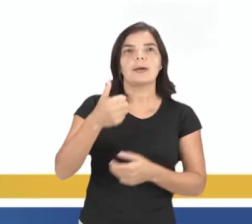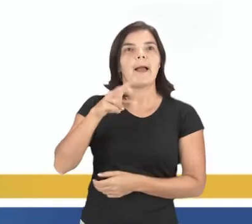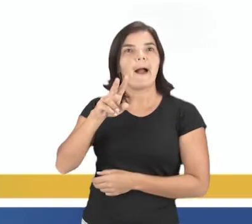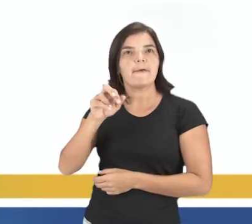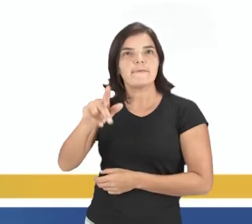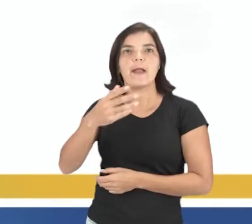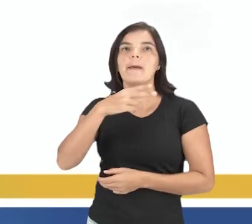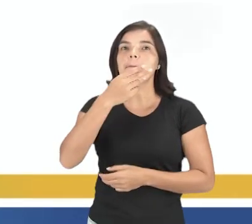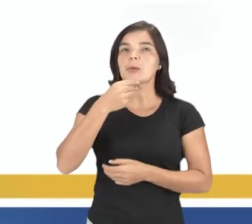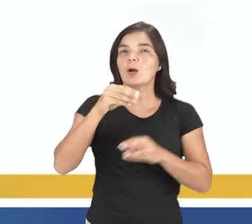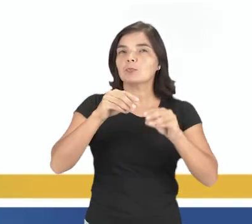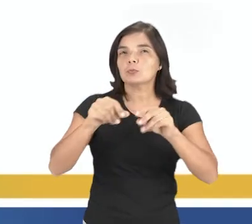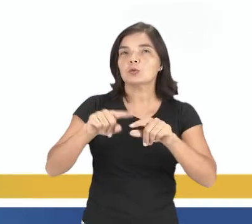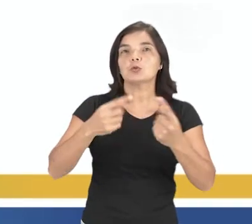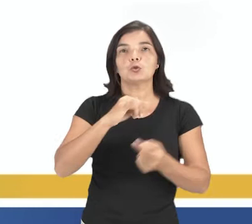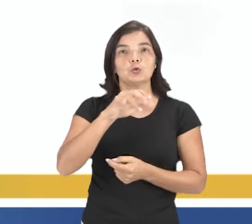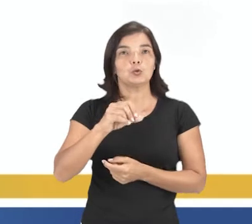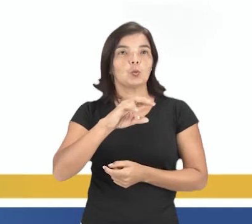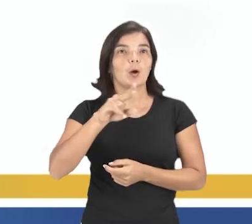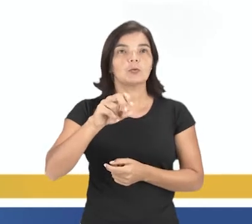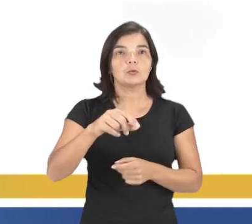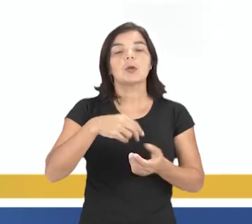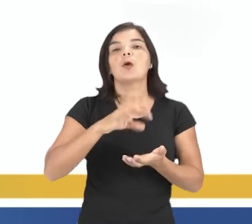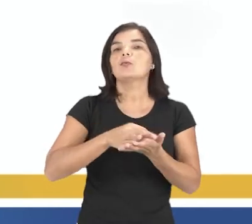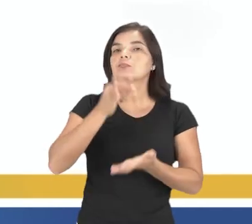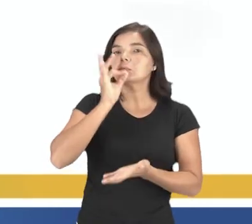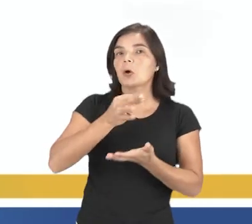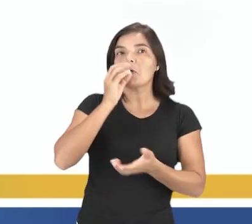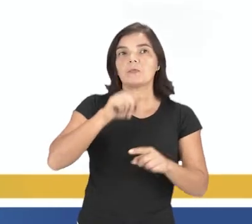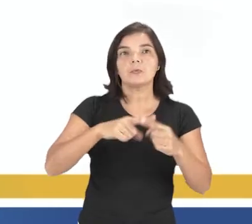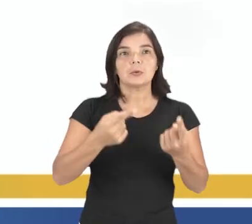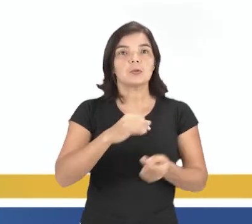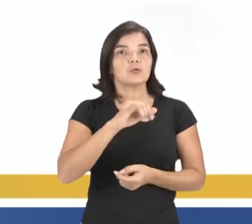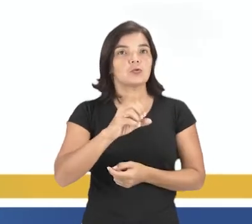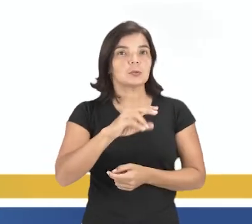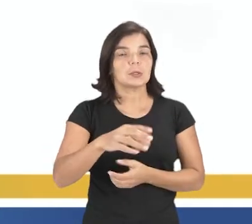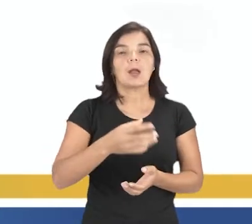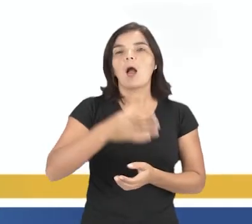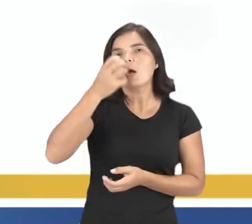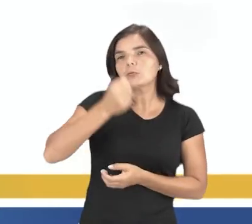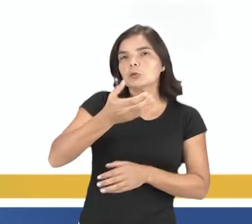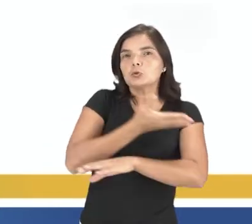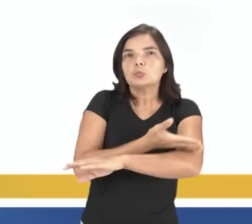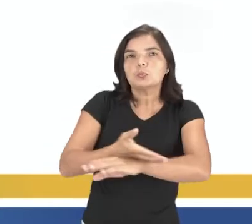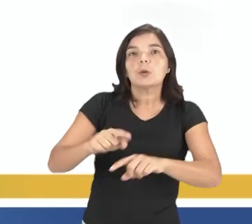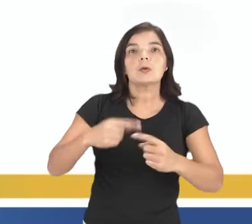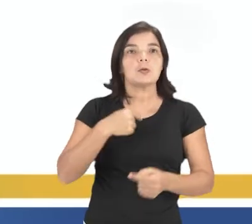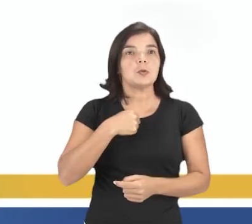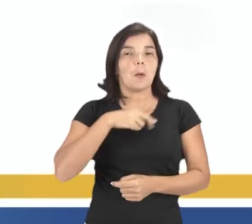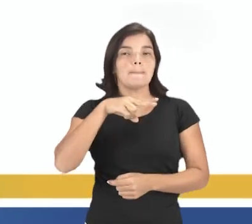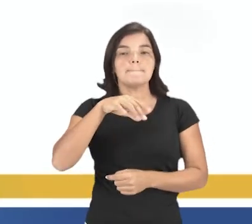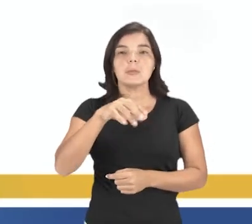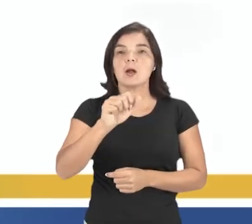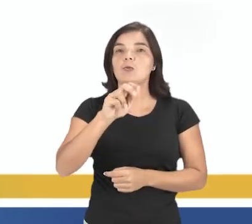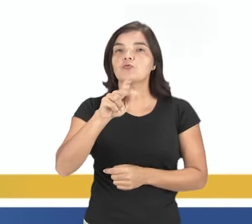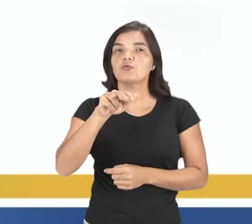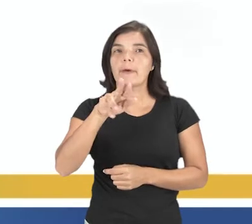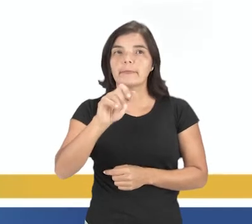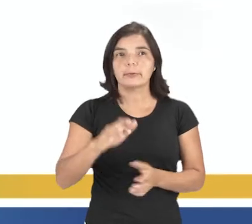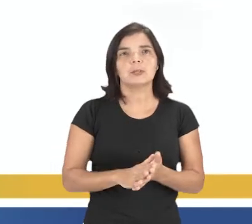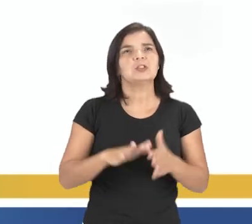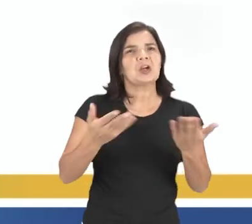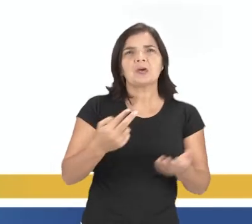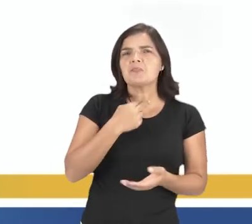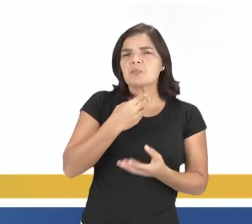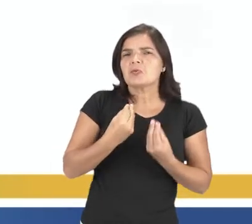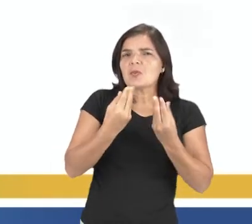farinha de trigo, torrada. O João José, café puro. O José Carlos, leite branco. E eu, mingau de aveia. Já que